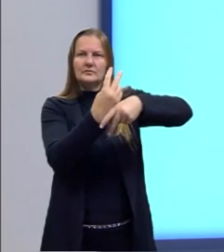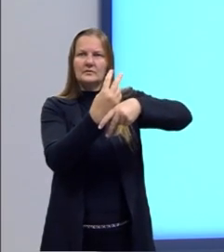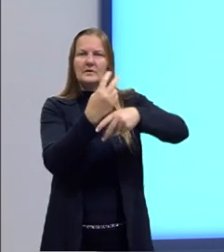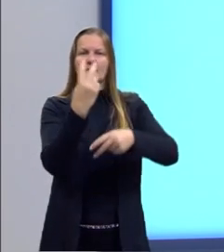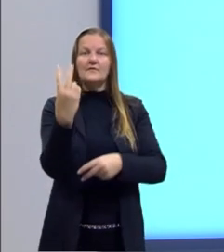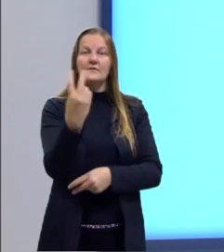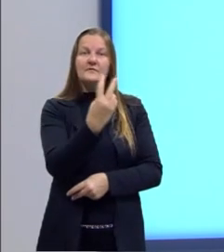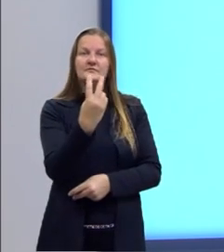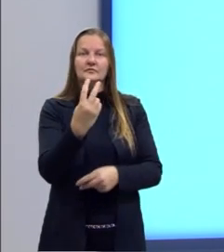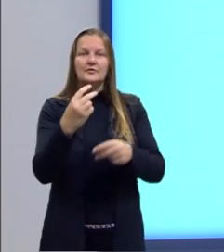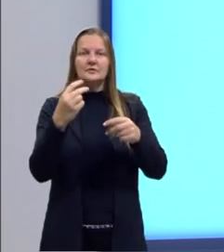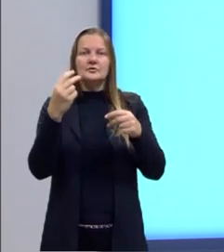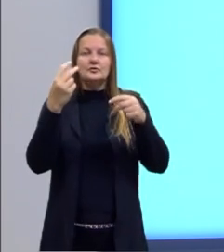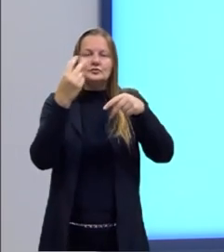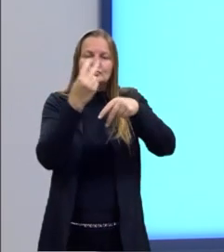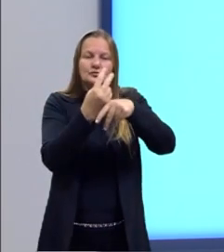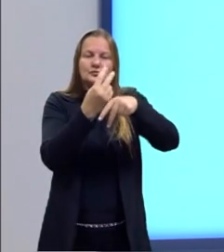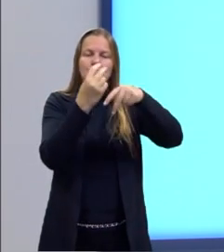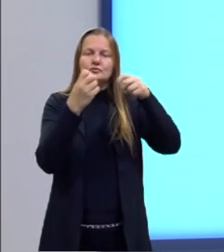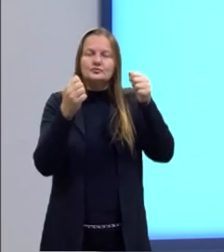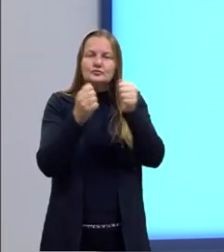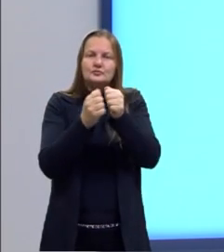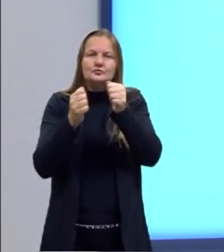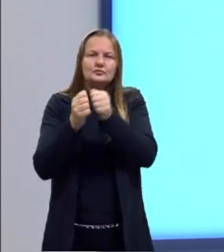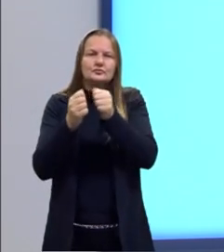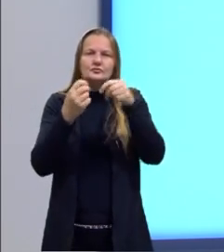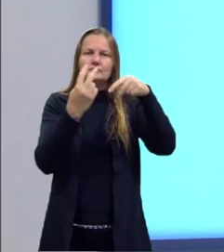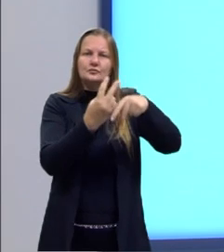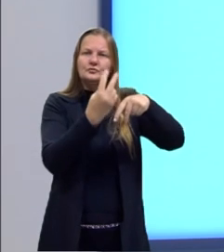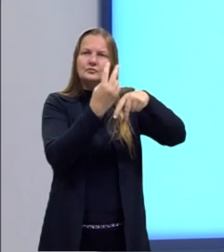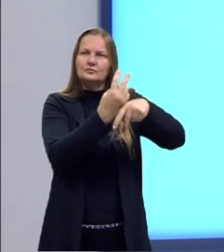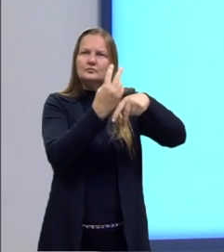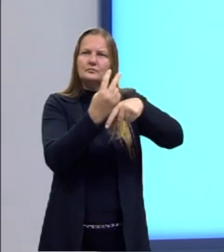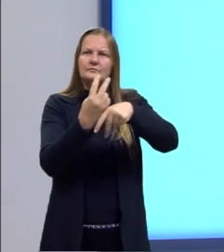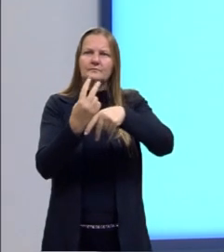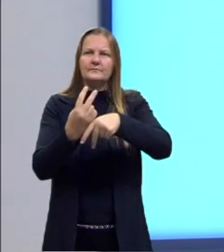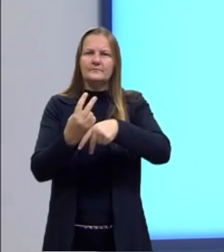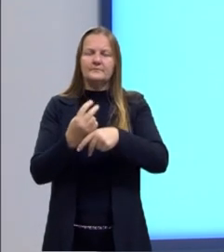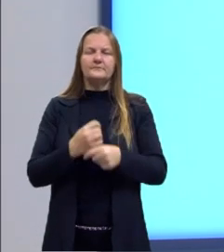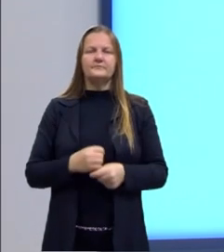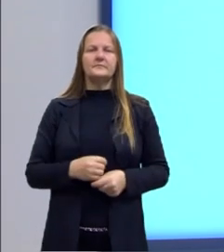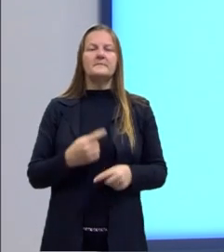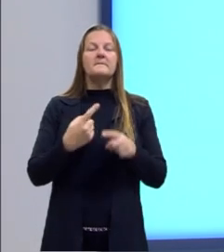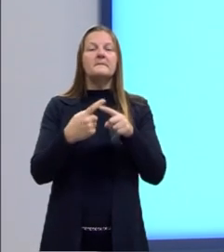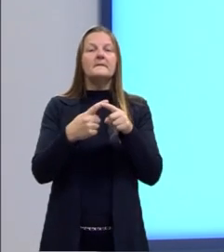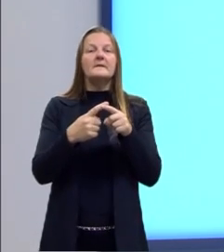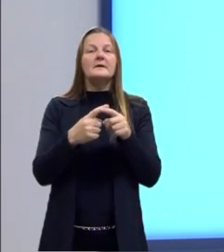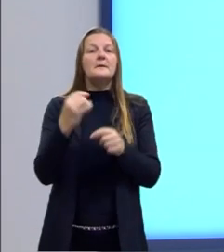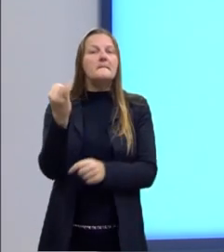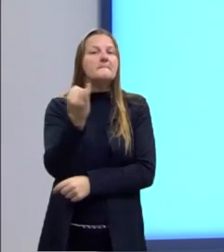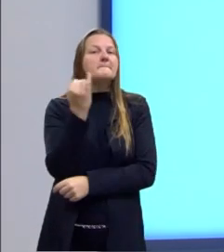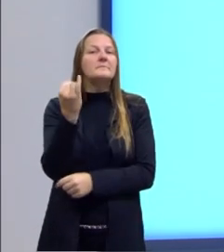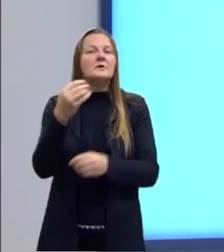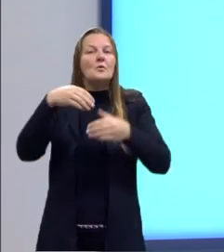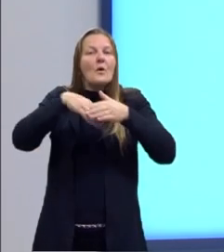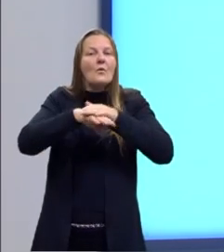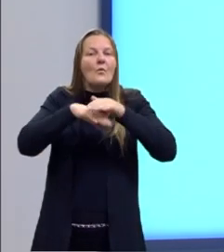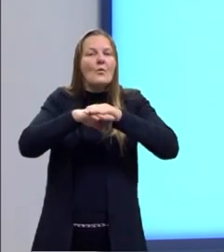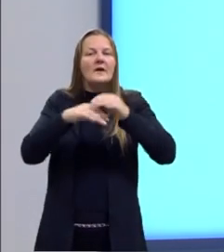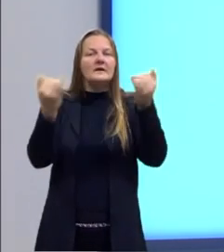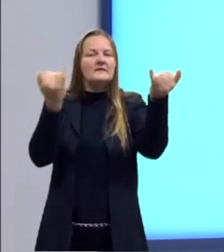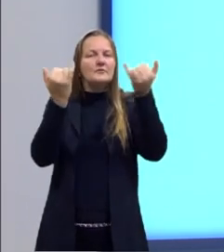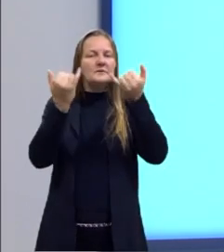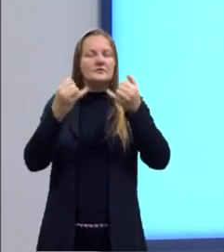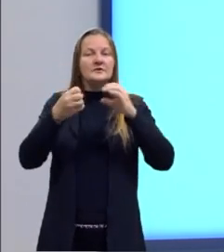pauzinhos que são chamados de genes autossômicos porque na eles são fundamentais então eles guardam as